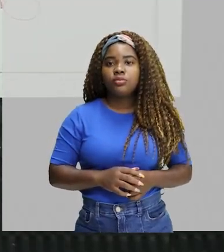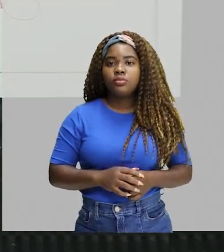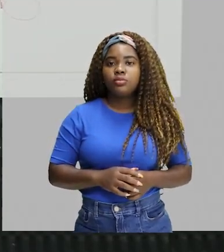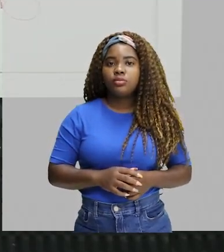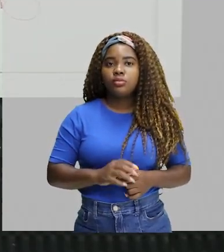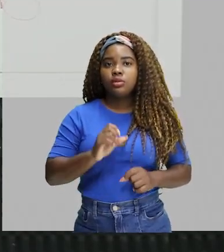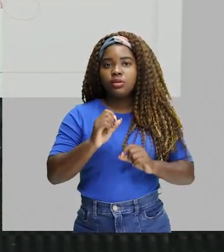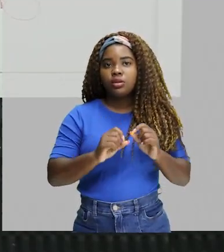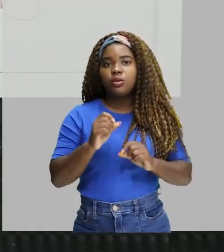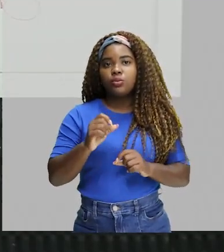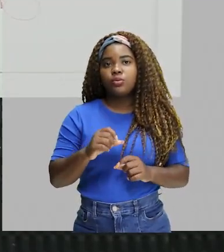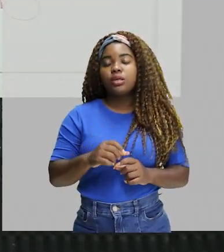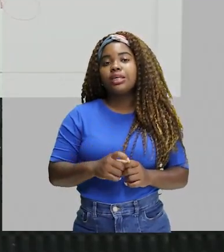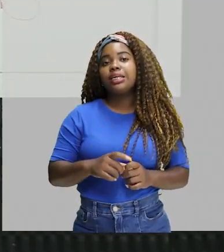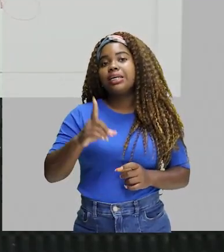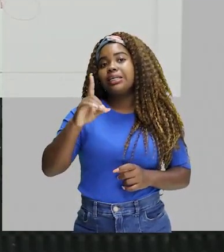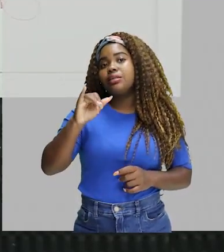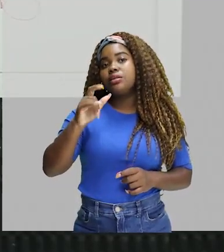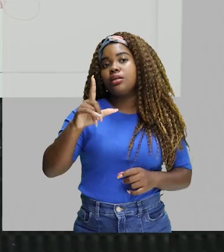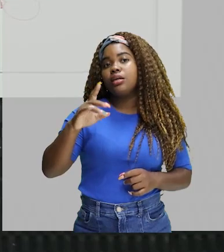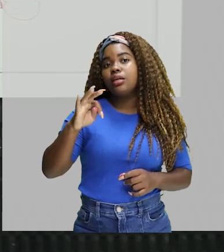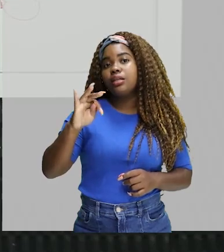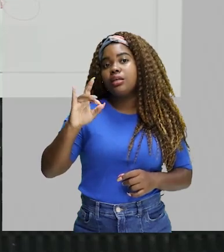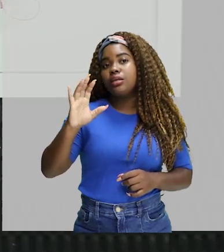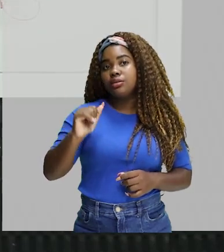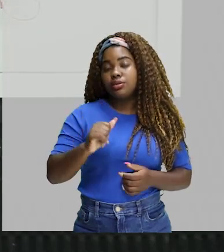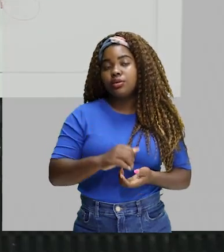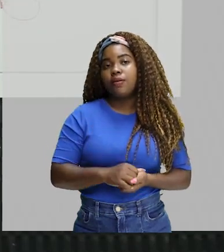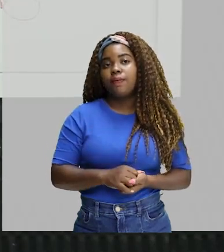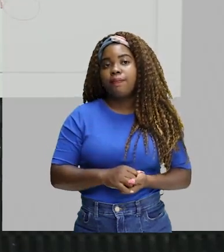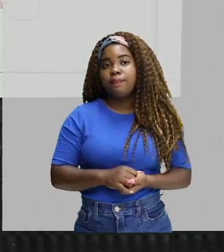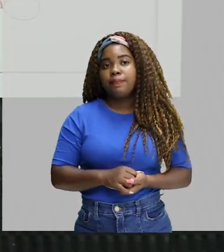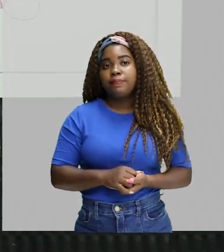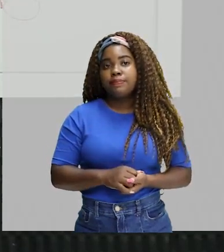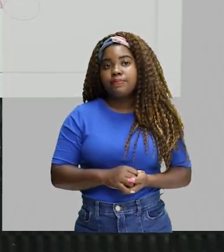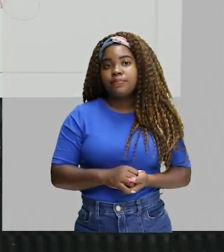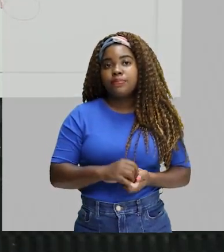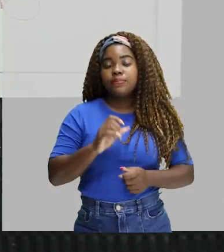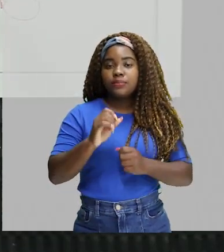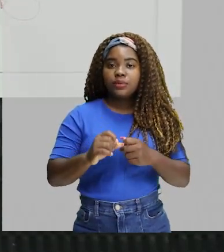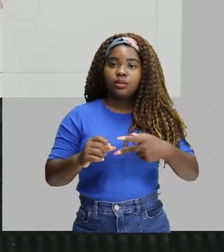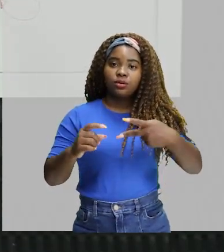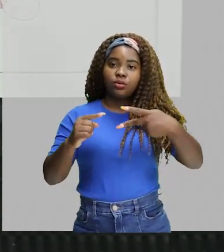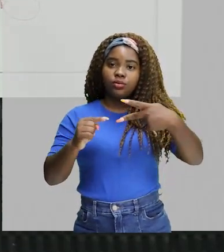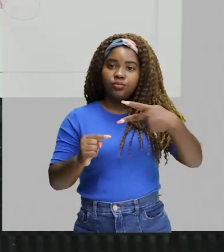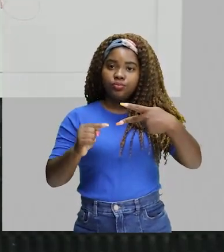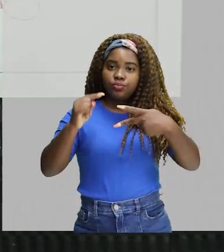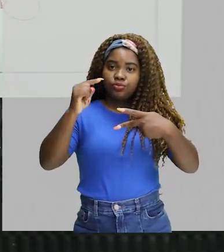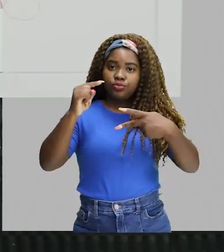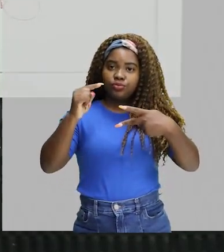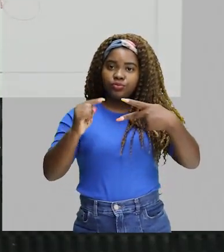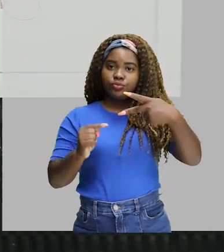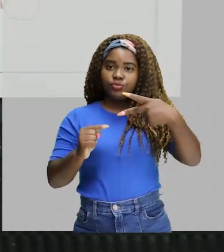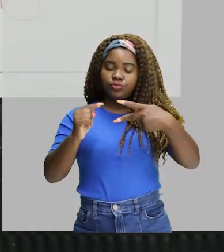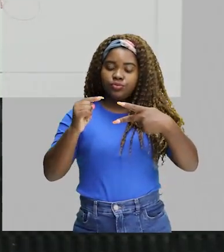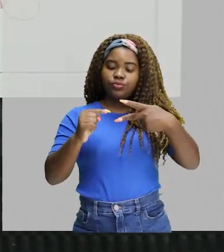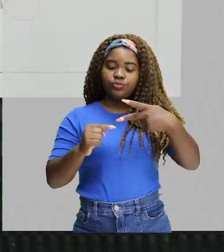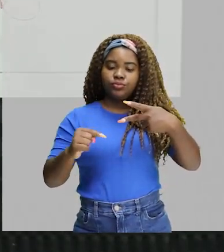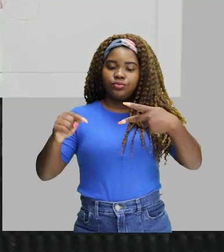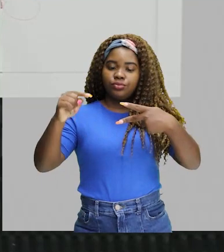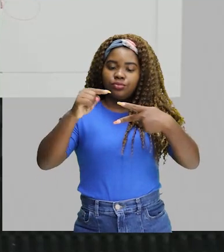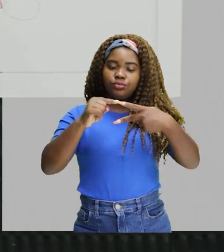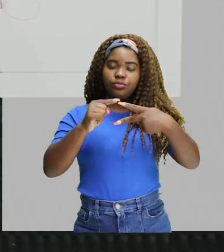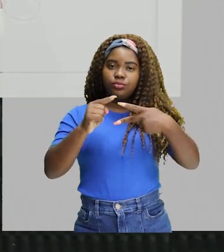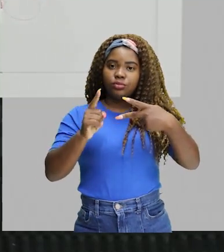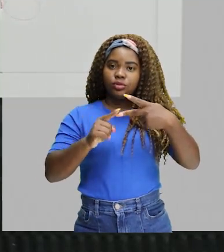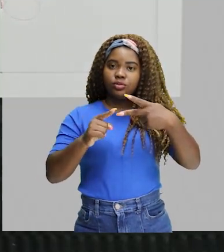dialética ascendente, ok? Dialética ascendente, você já percebeu que é porque vai subir, ascender, tá? Dialética ascendente. Você vai